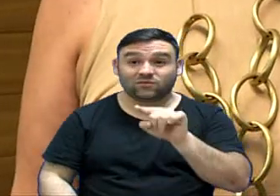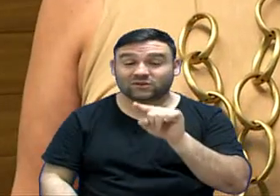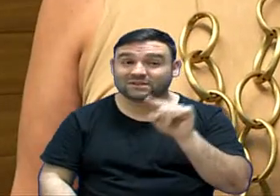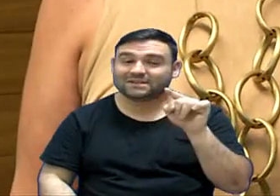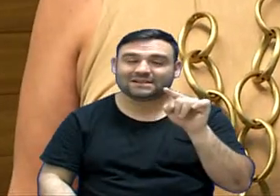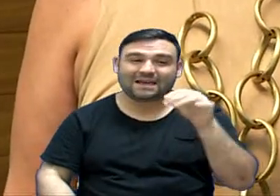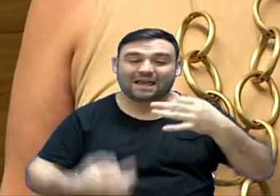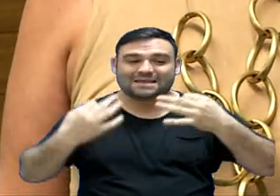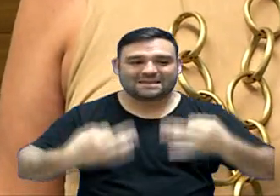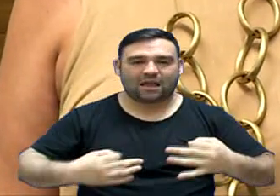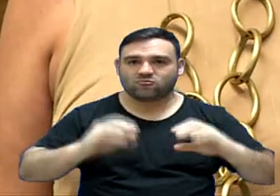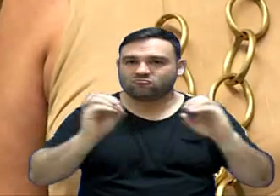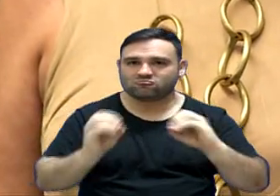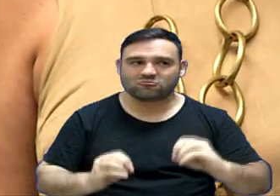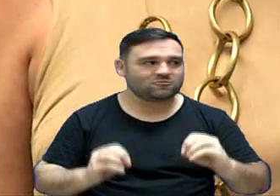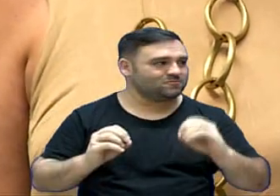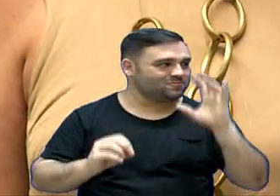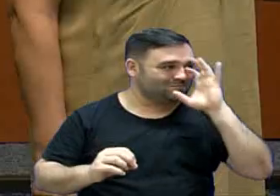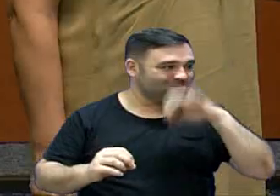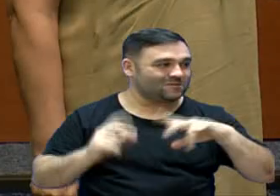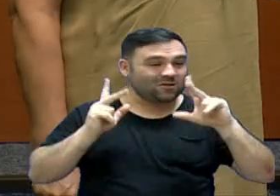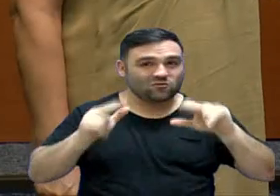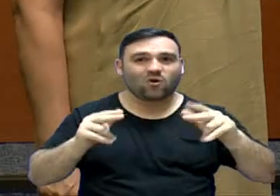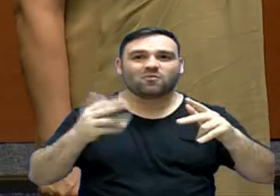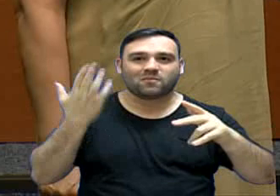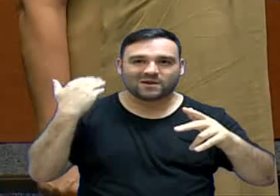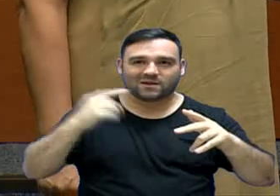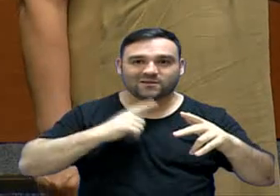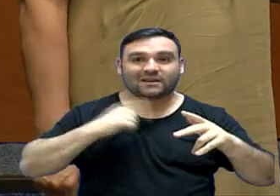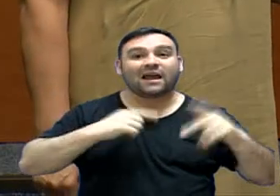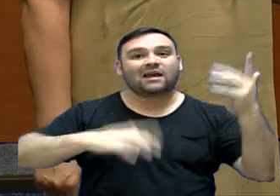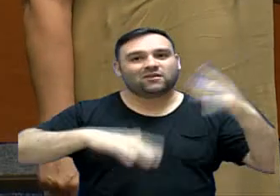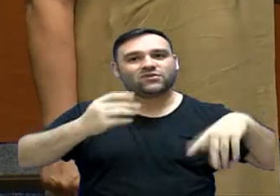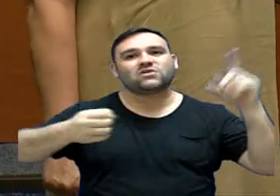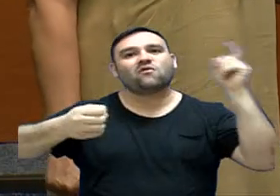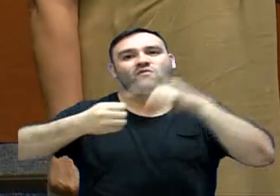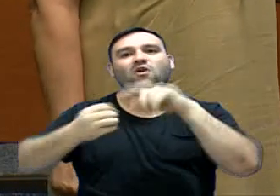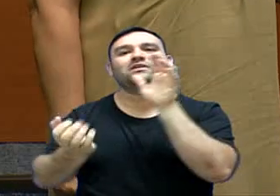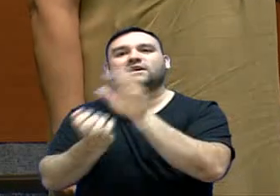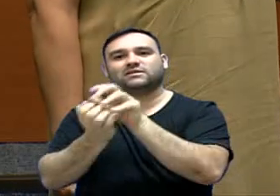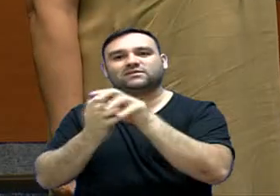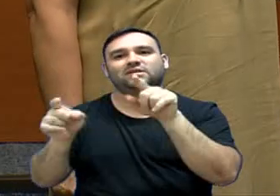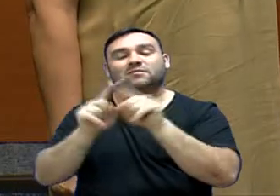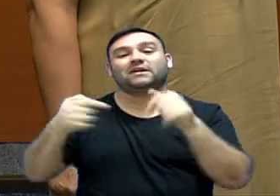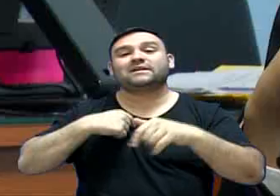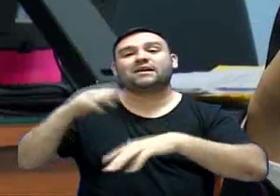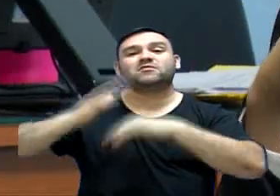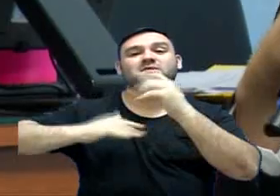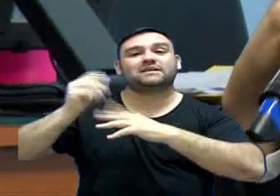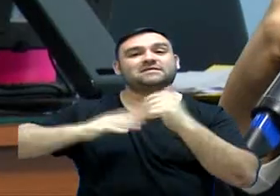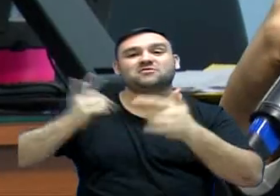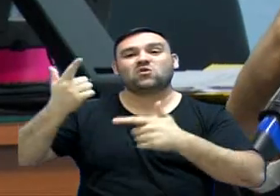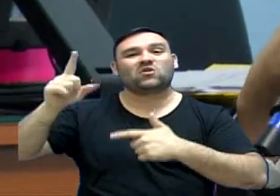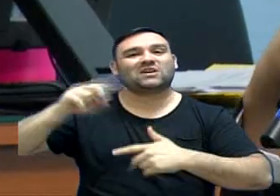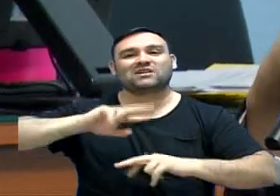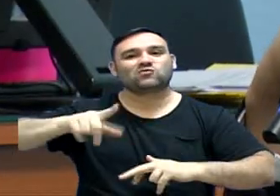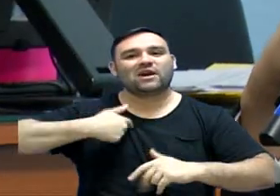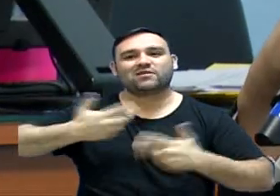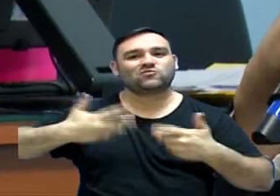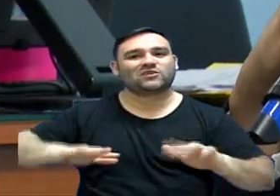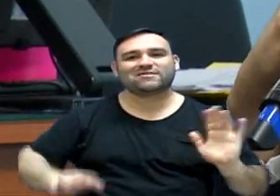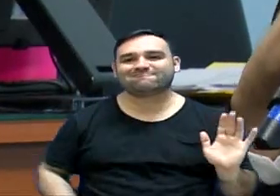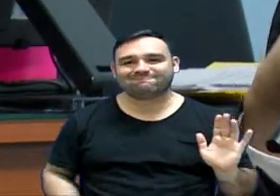sido honesto e íntegro como o senhor foi, provavelmente eu teria voltado para Recife e estaria fazendo uma especialidade que não seria a que eu